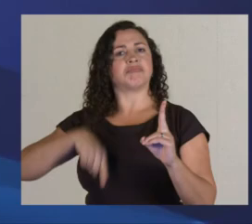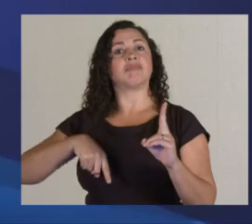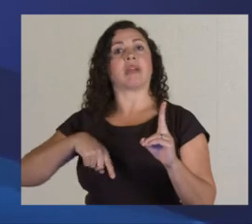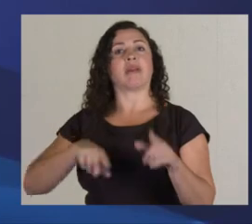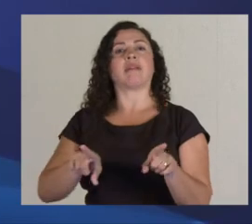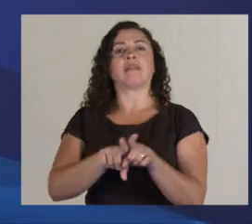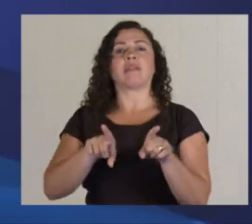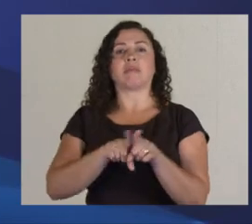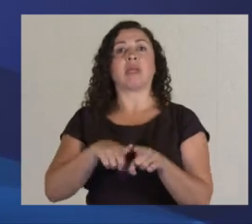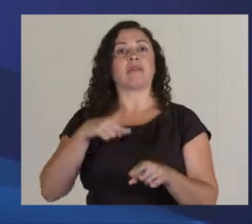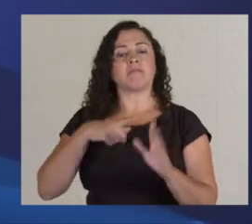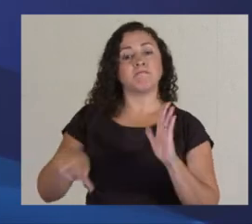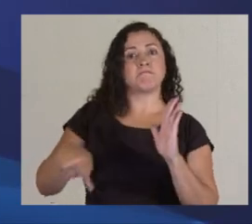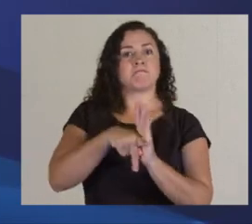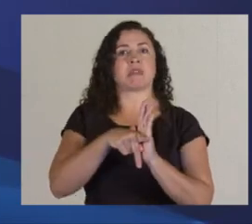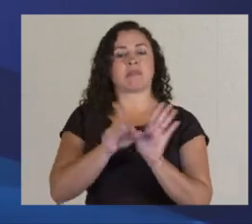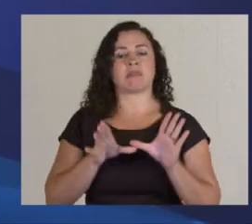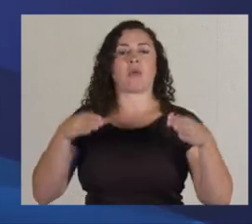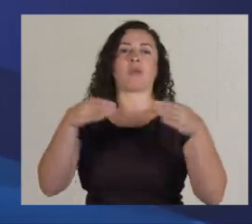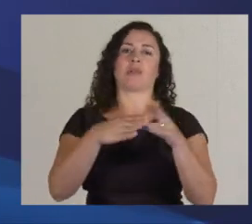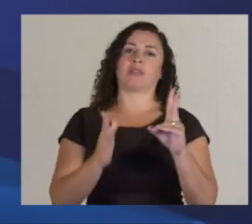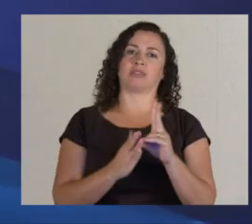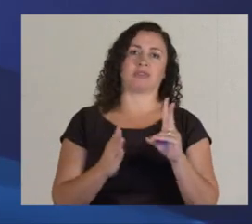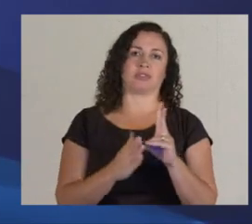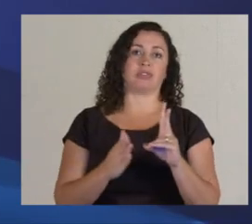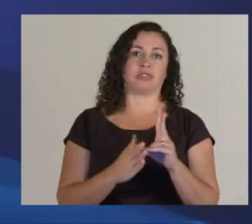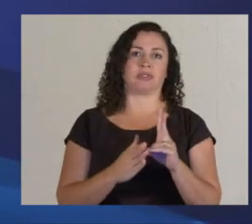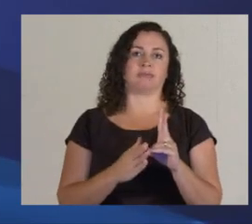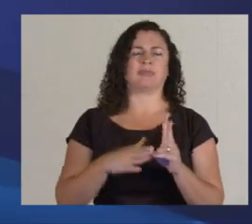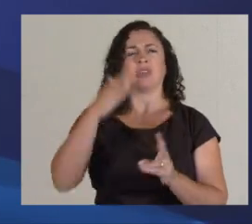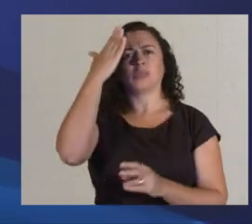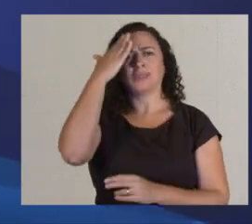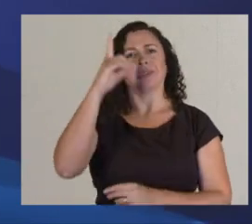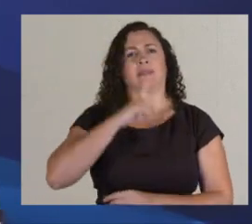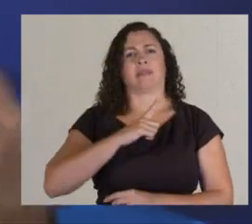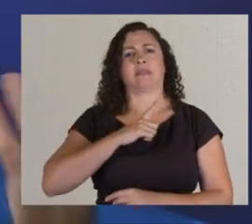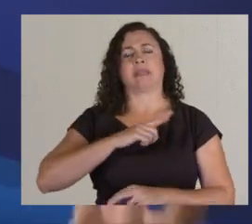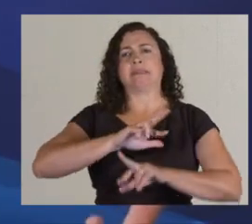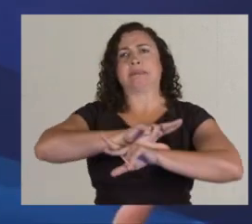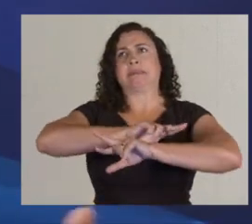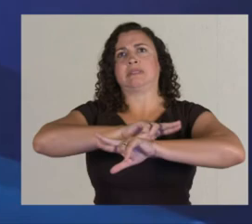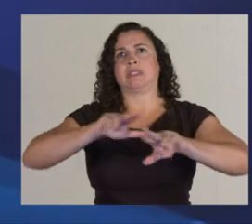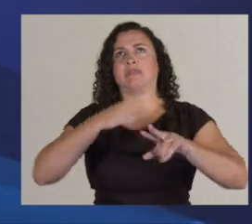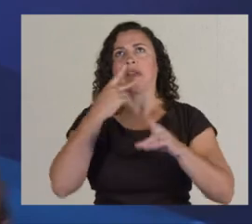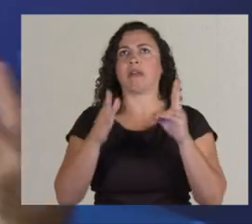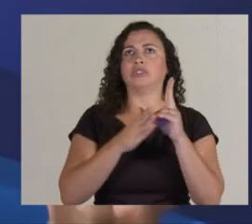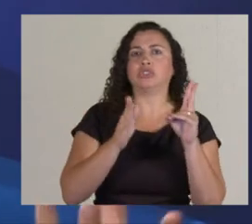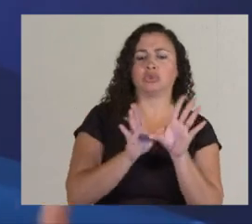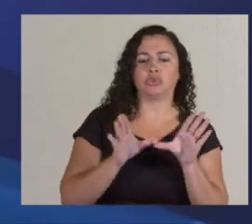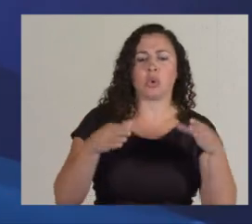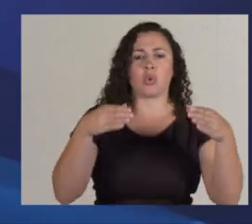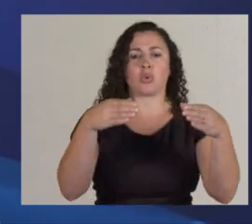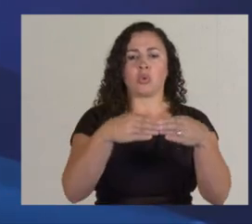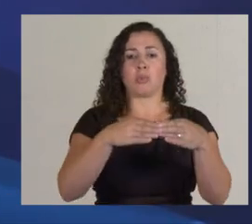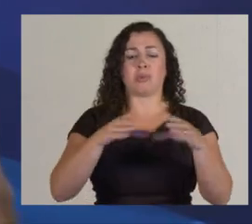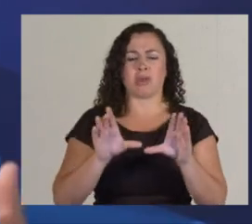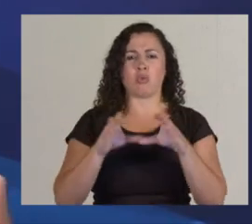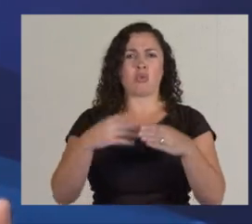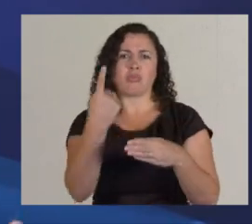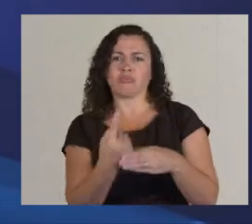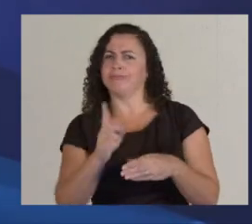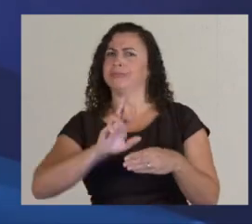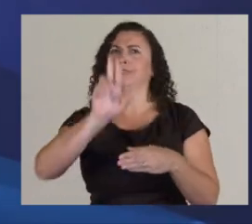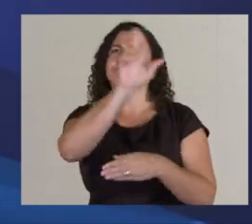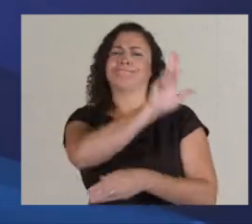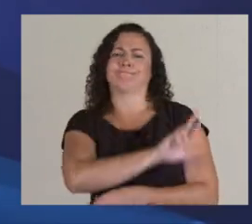reafirmação dos princípios de pertencimento a uma comunidade. Né? Sabemos que existe uma disparidade muito grande em falarmos indígenas, são grupos